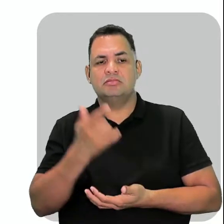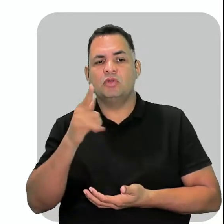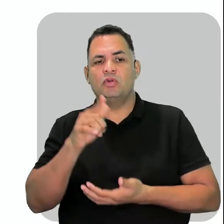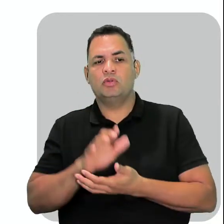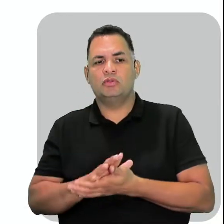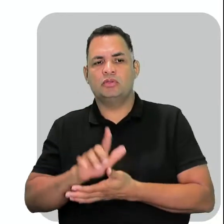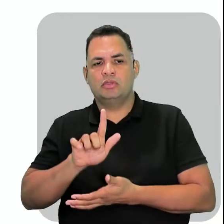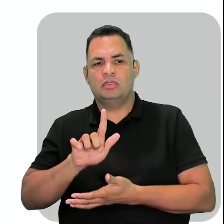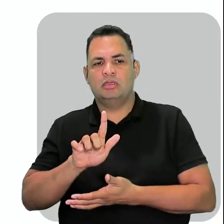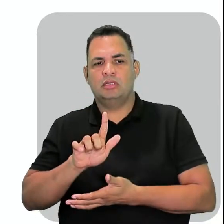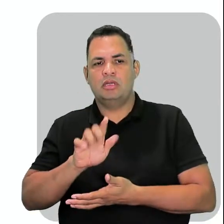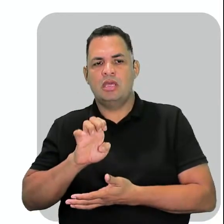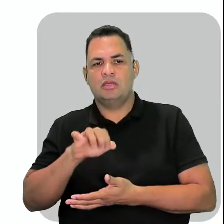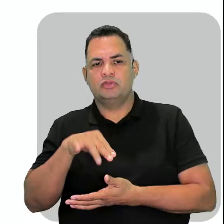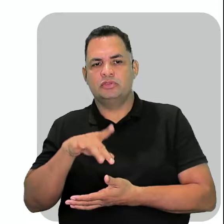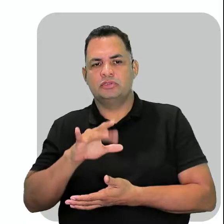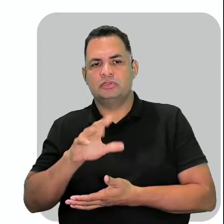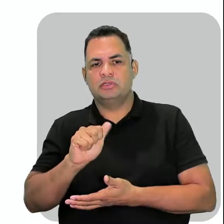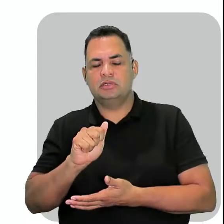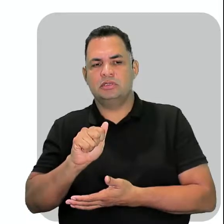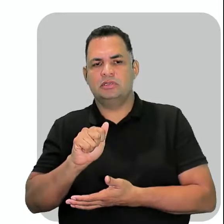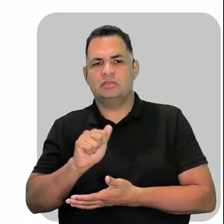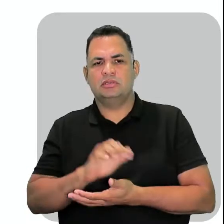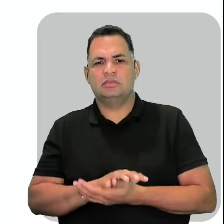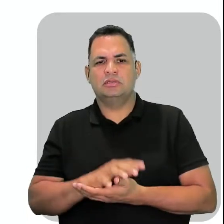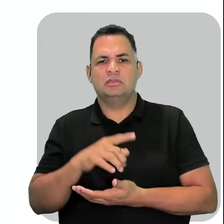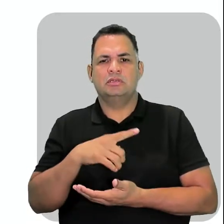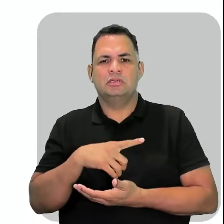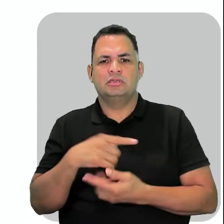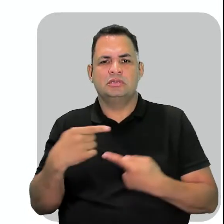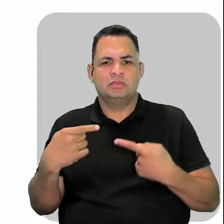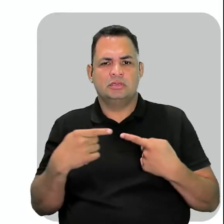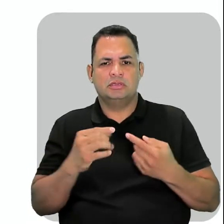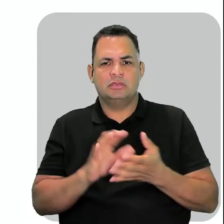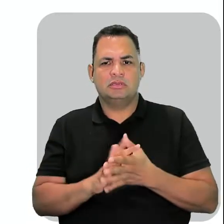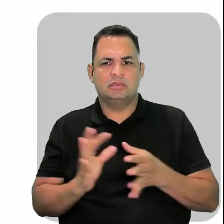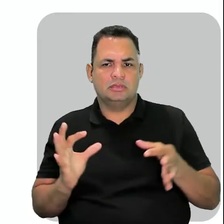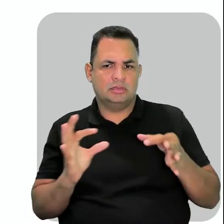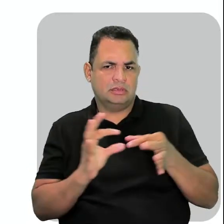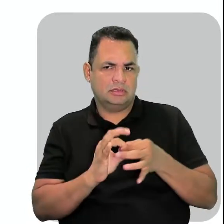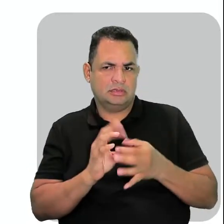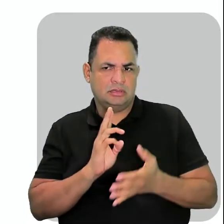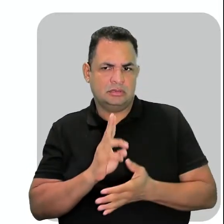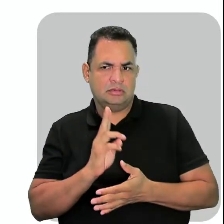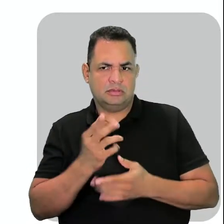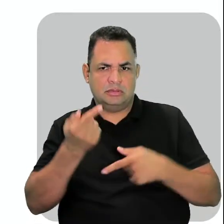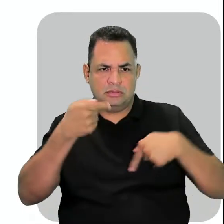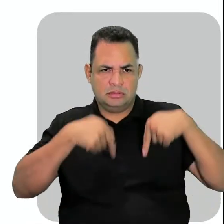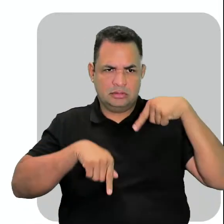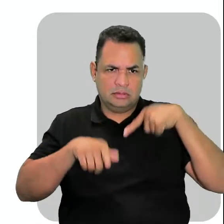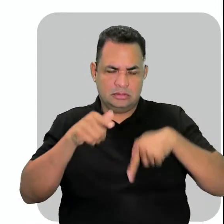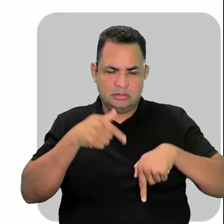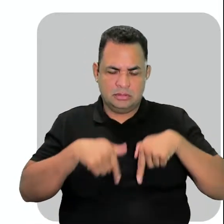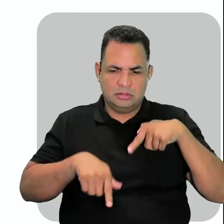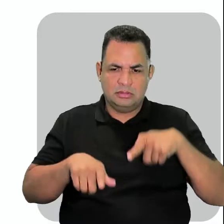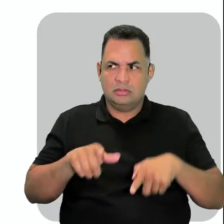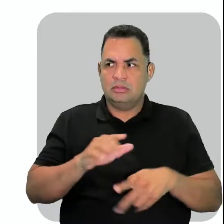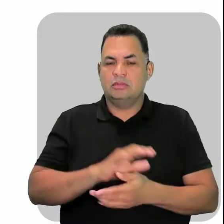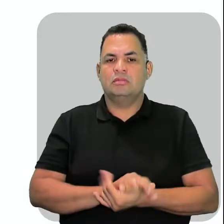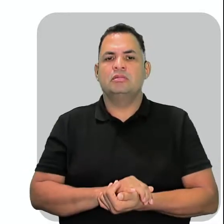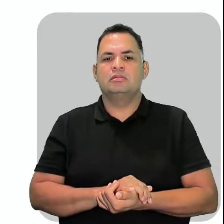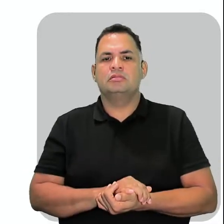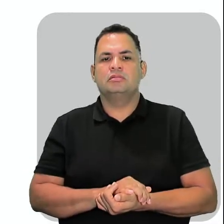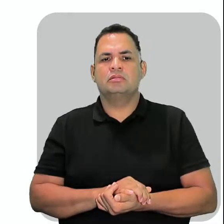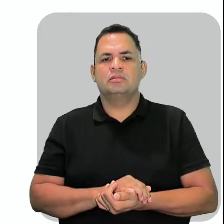Outro aminoácido, a leucina. Essa leucina ela está diretamente associada aos processos